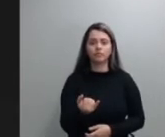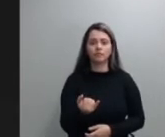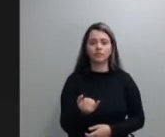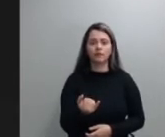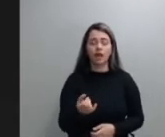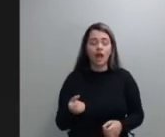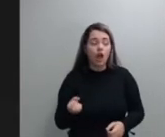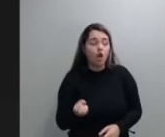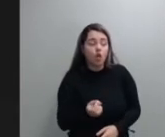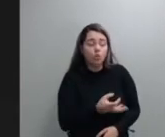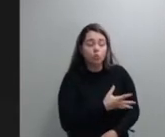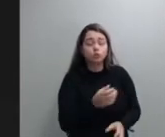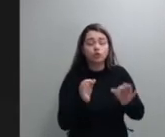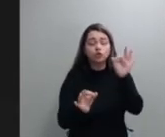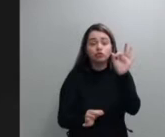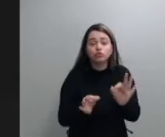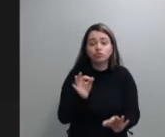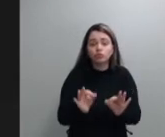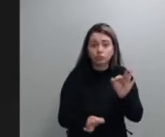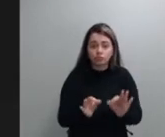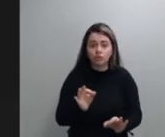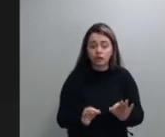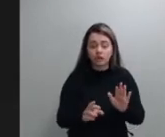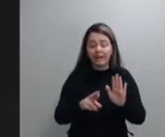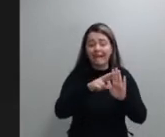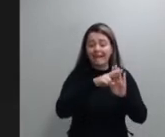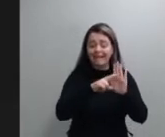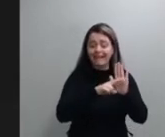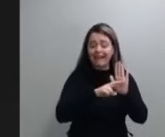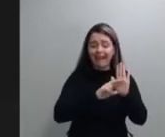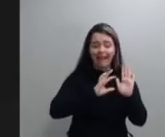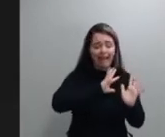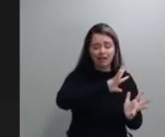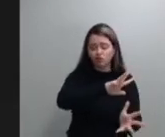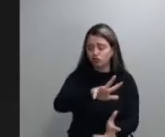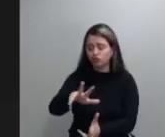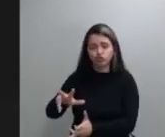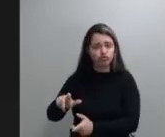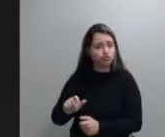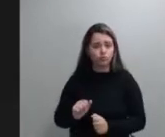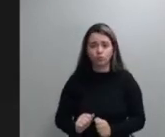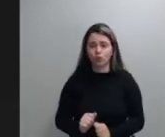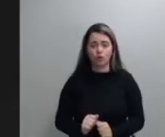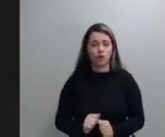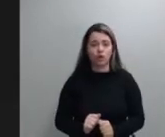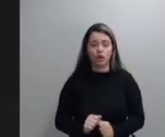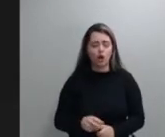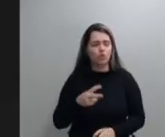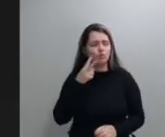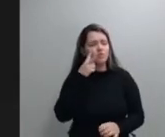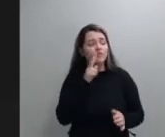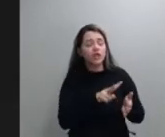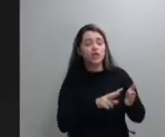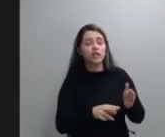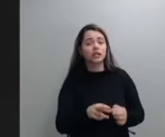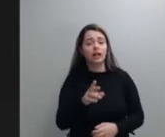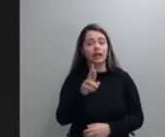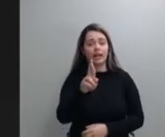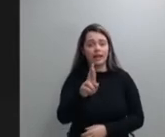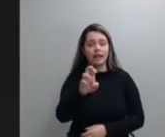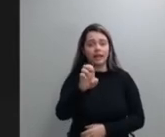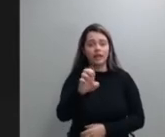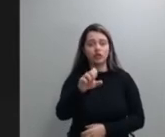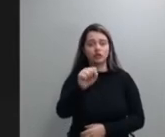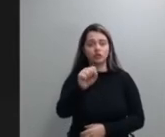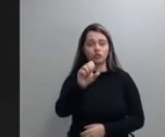jurídica e estabelecimento de regra geral não prevista na resolução CNJ 81-2009 que era a resolução que regulava